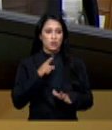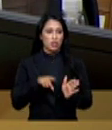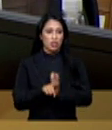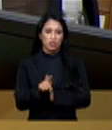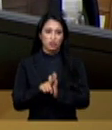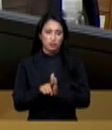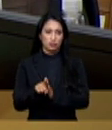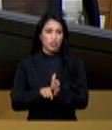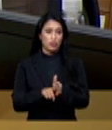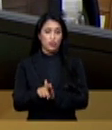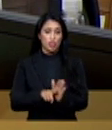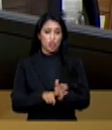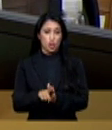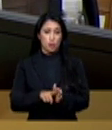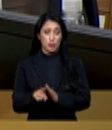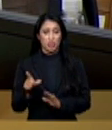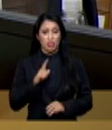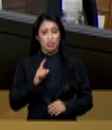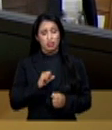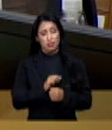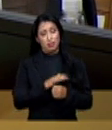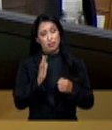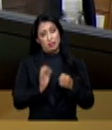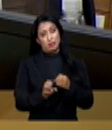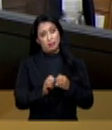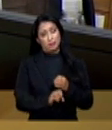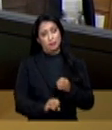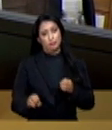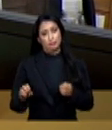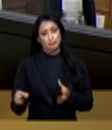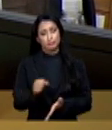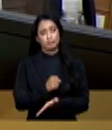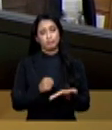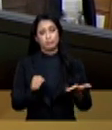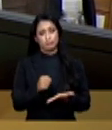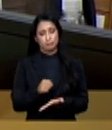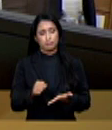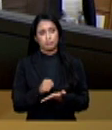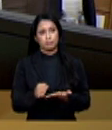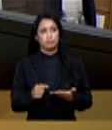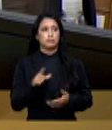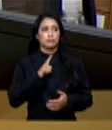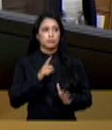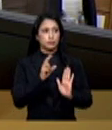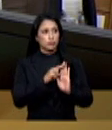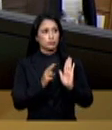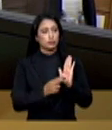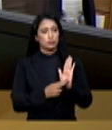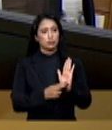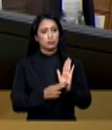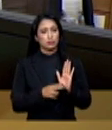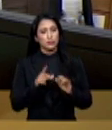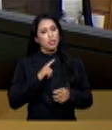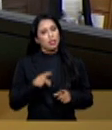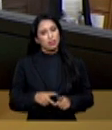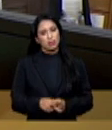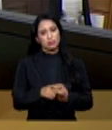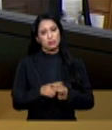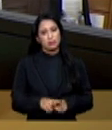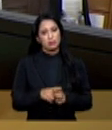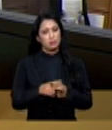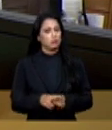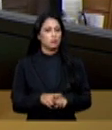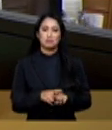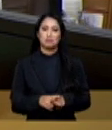dos serviços públicos de saneamento básico para comprovação da adoção das normas regulatórias de